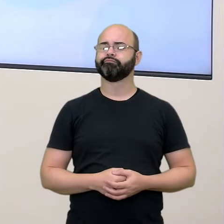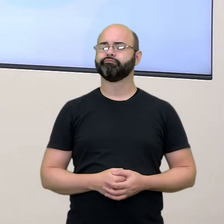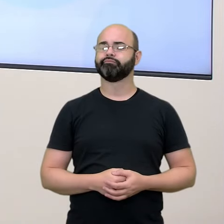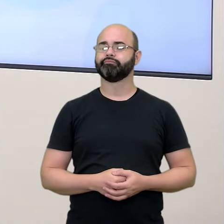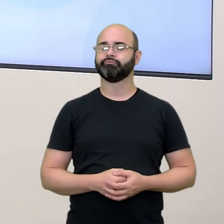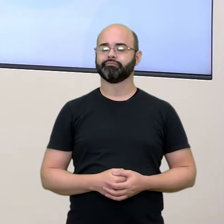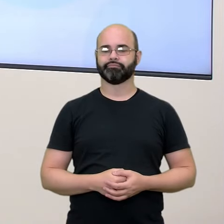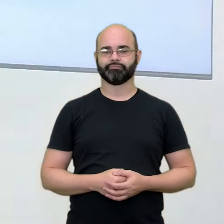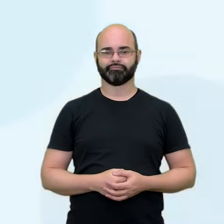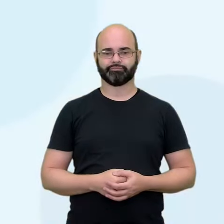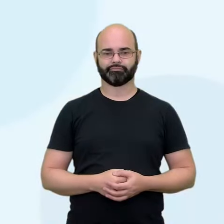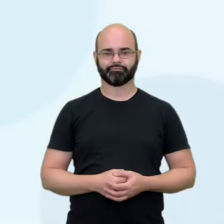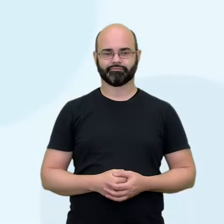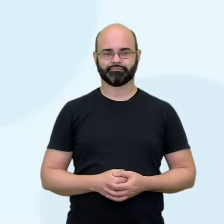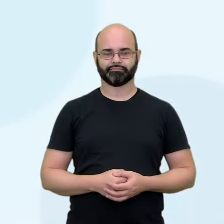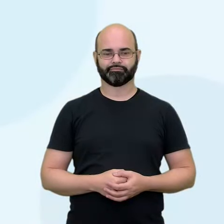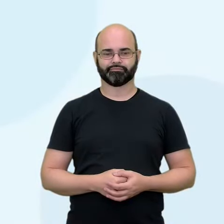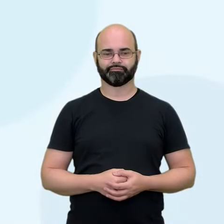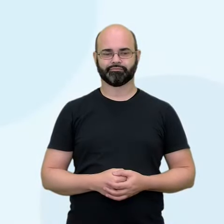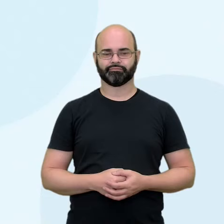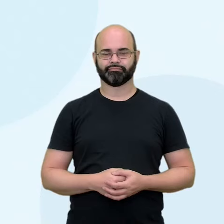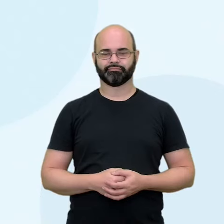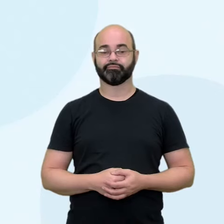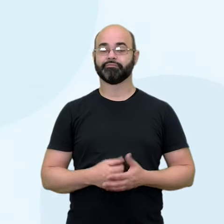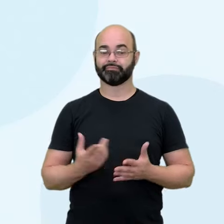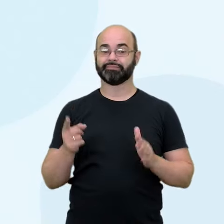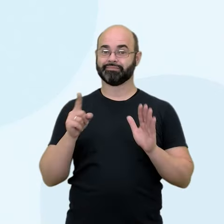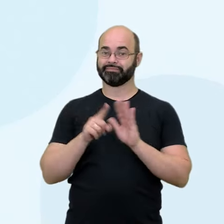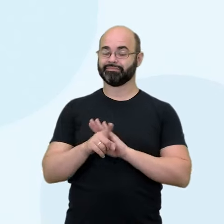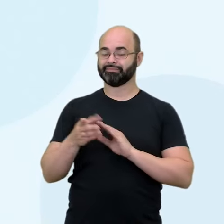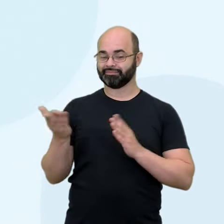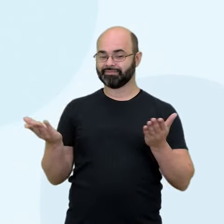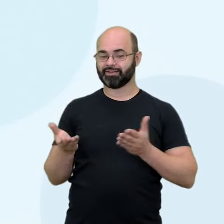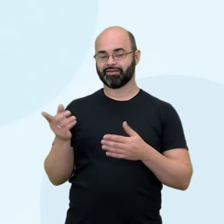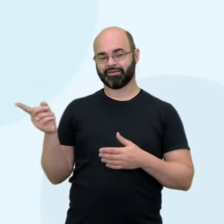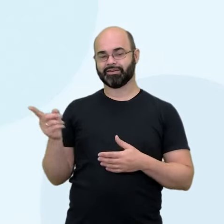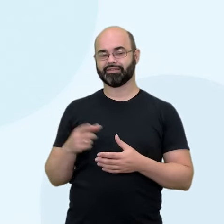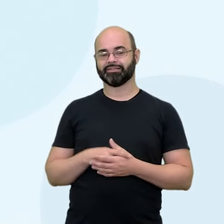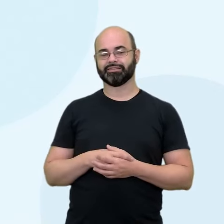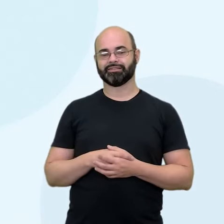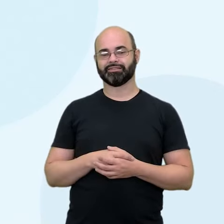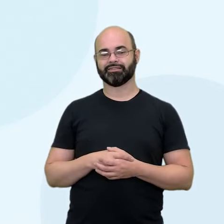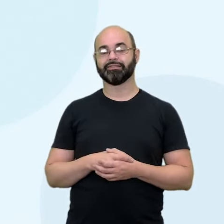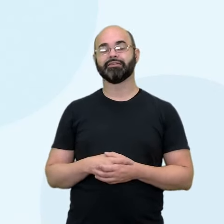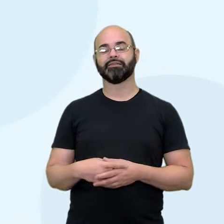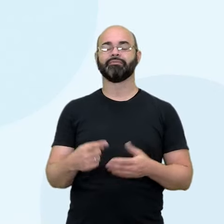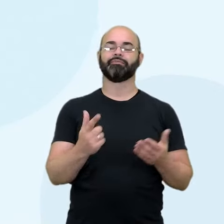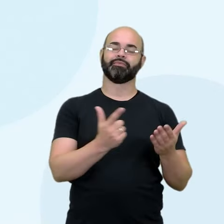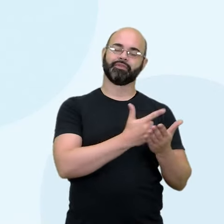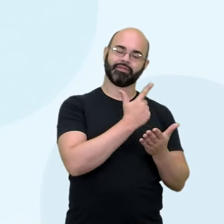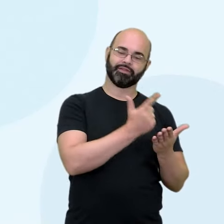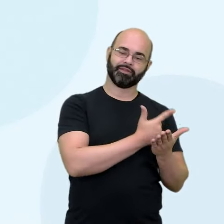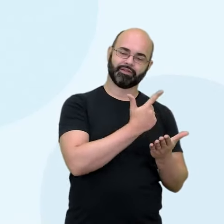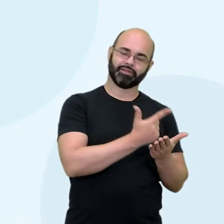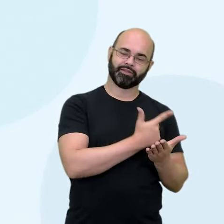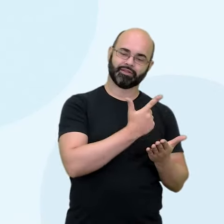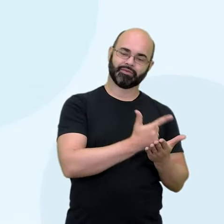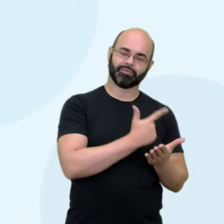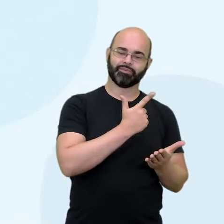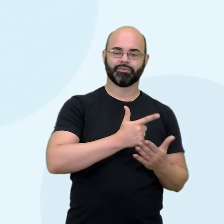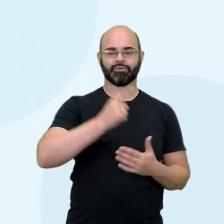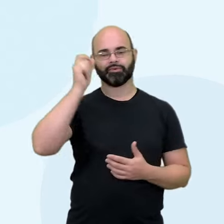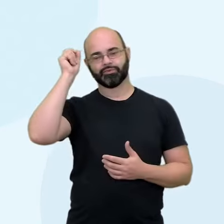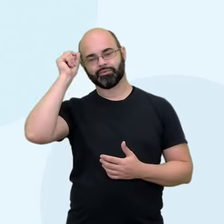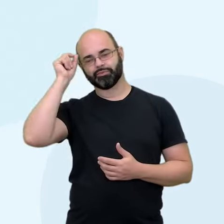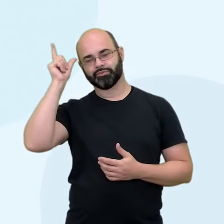aqui. Que relações podemos fazer entre literatura e